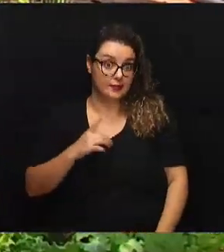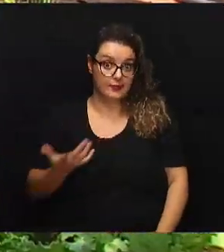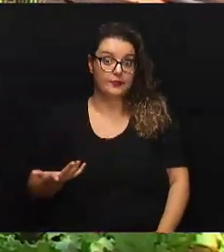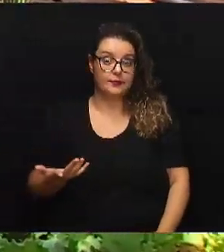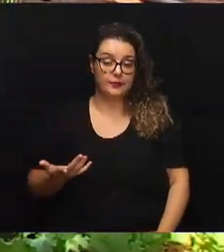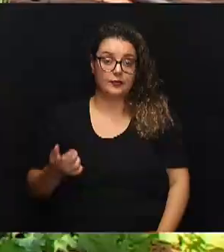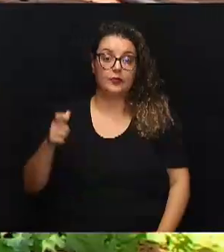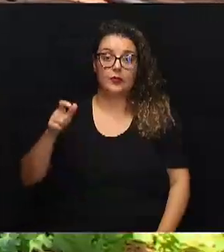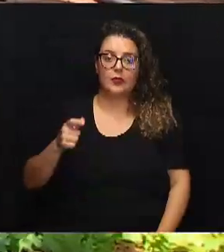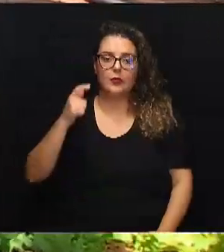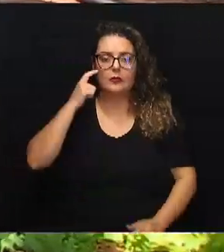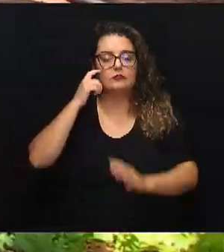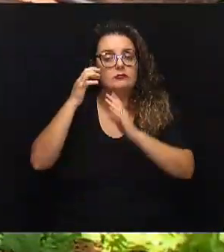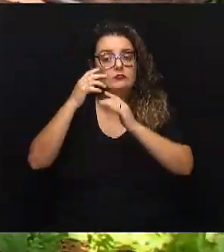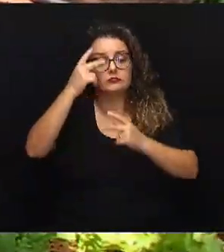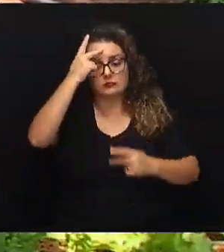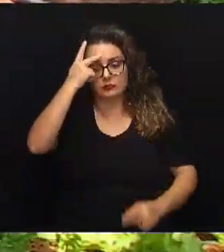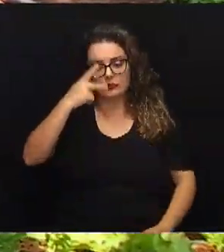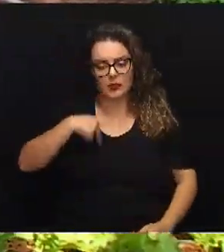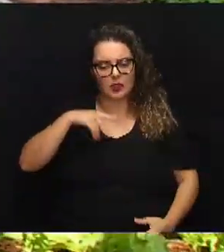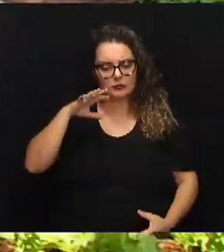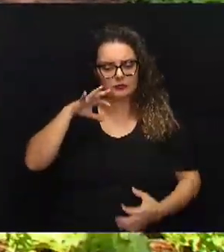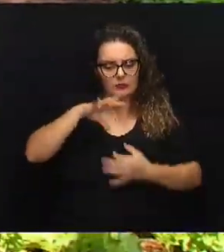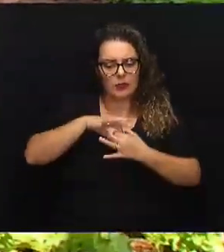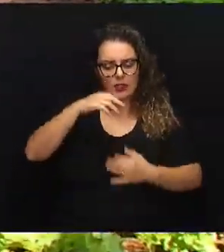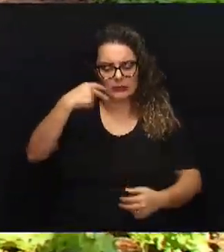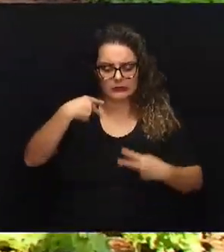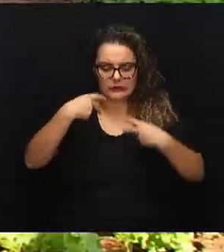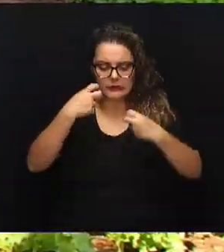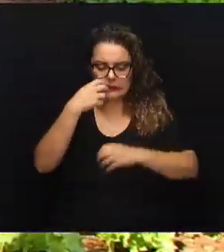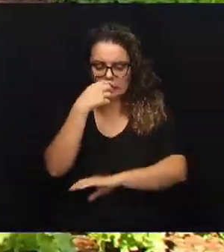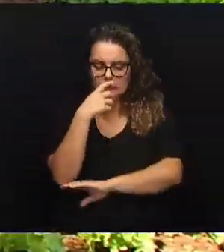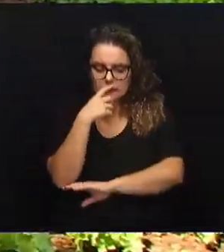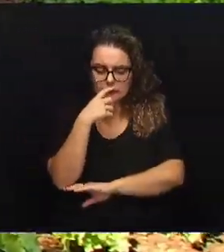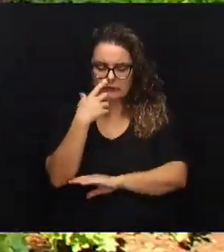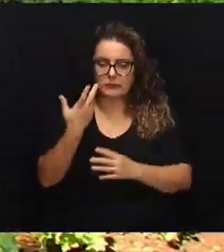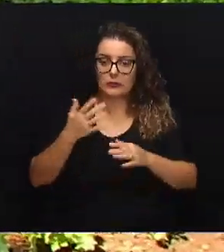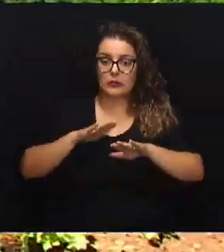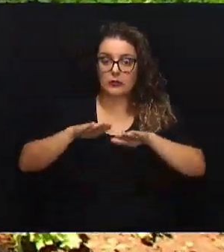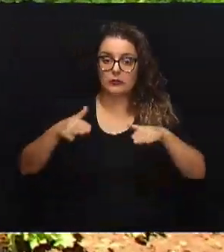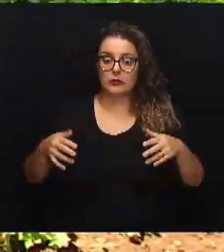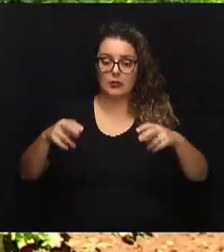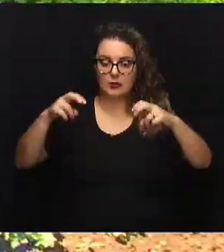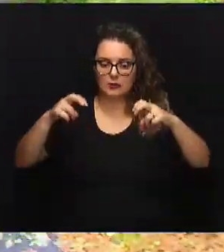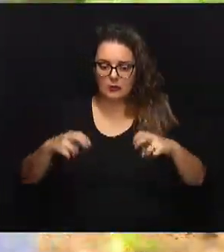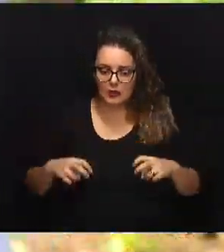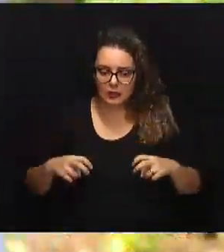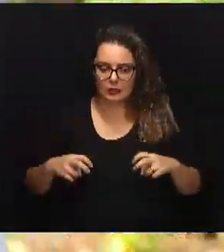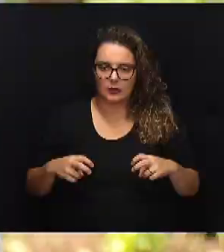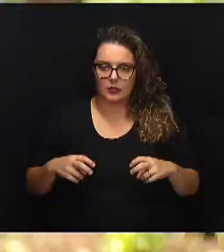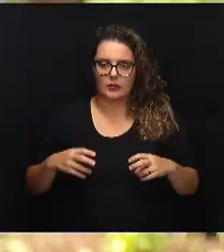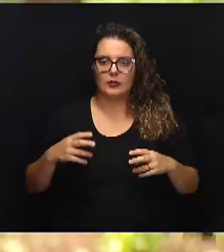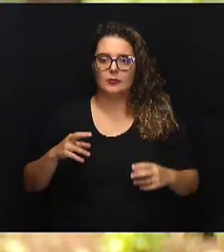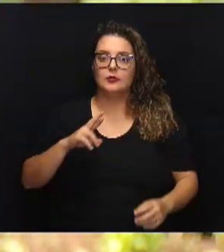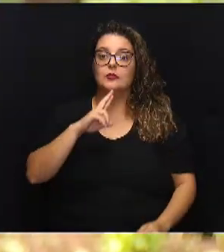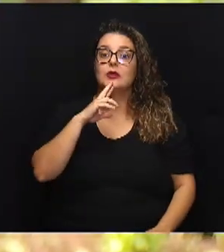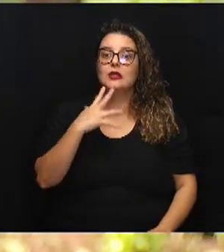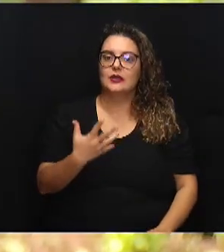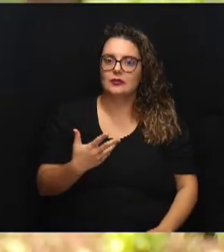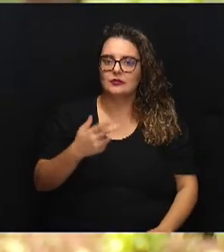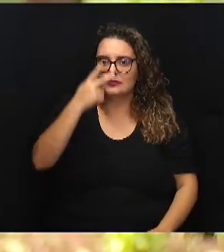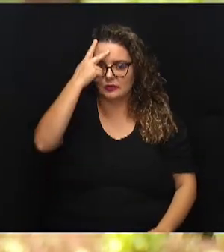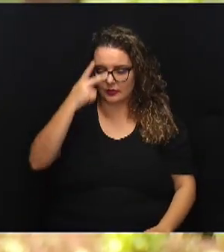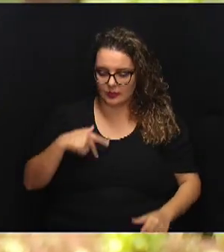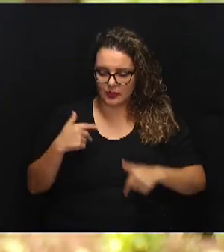pessoa então reflete sobre si mesma. E quando então ela senta à mesa para desfrutar do resultado do seu